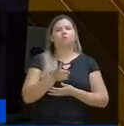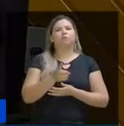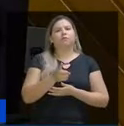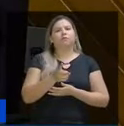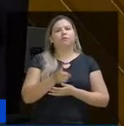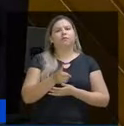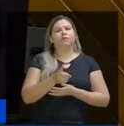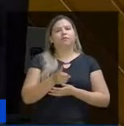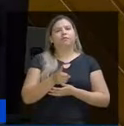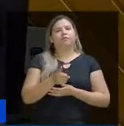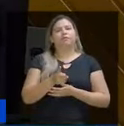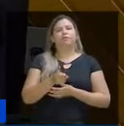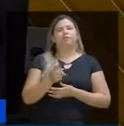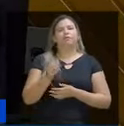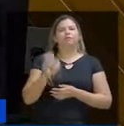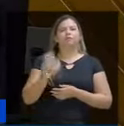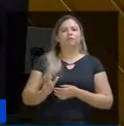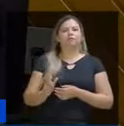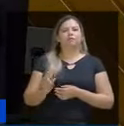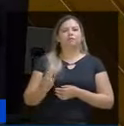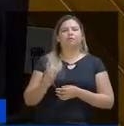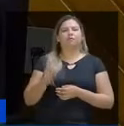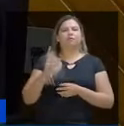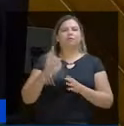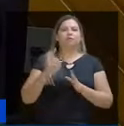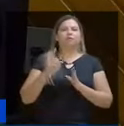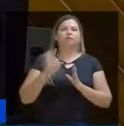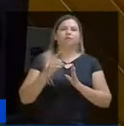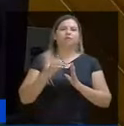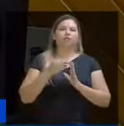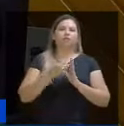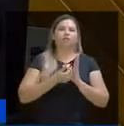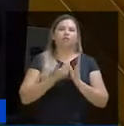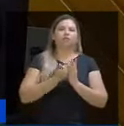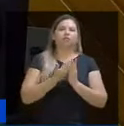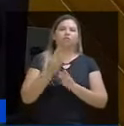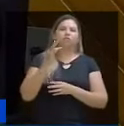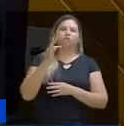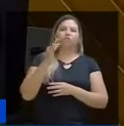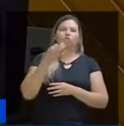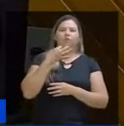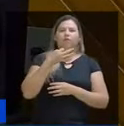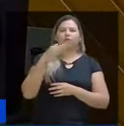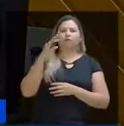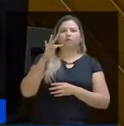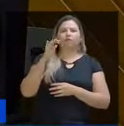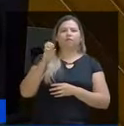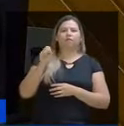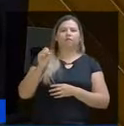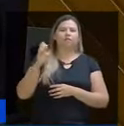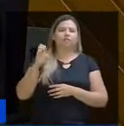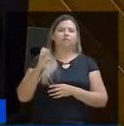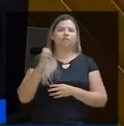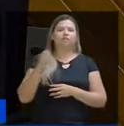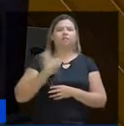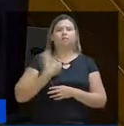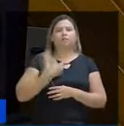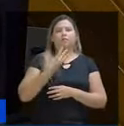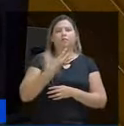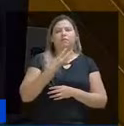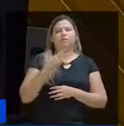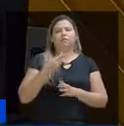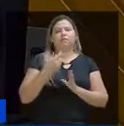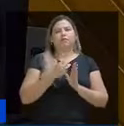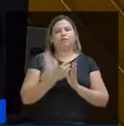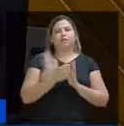de súmula, a teor da súmula do TSE 42, que assim dispõe, abre aspas, a decisão que julga não prestada